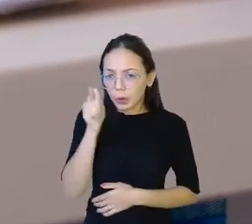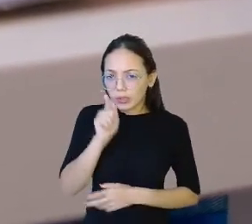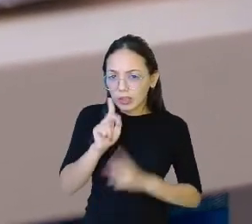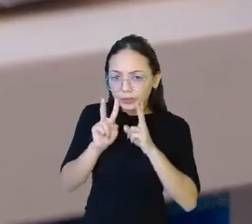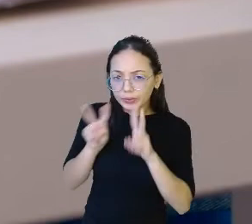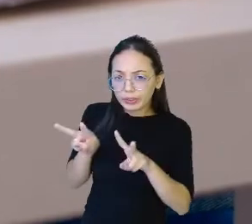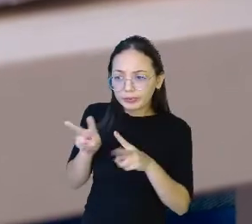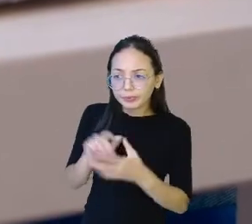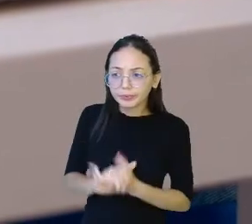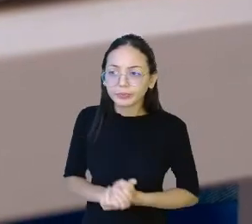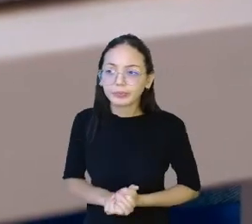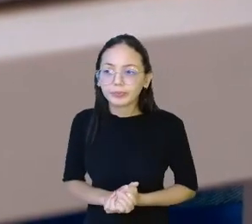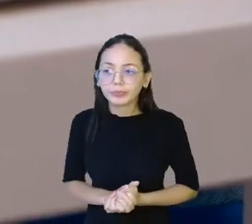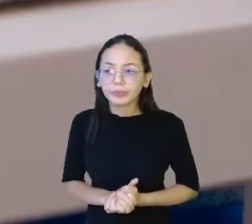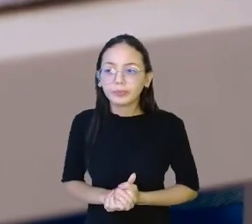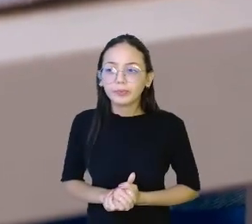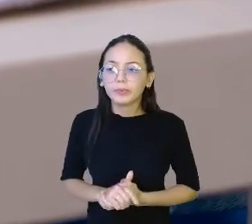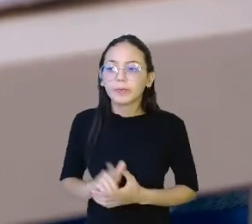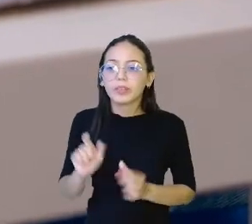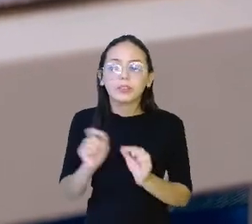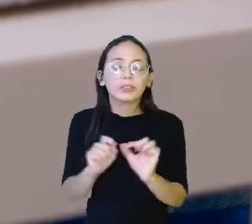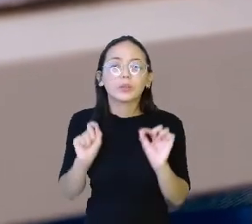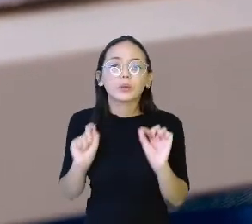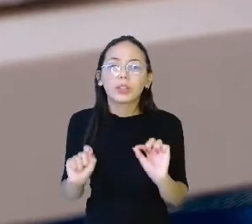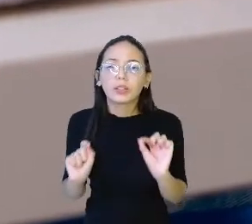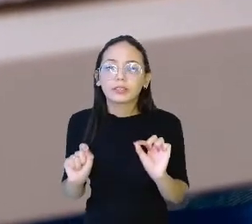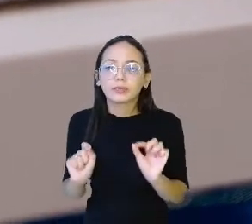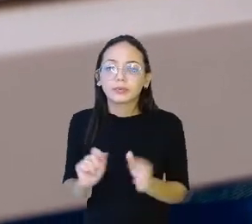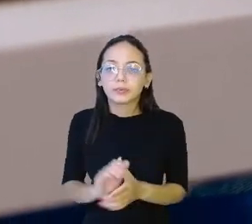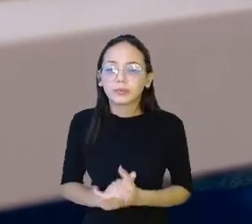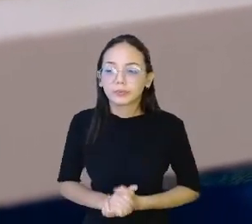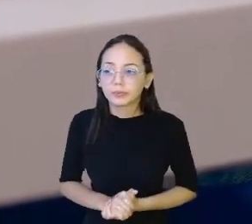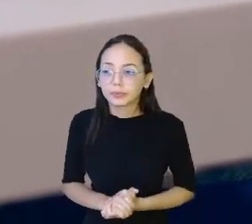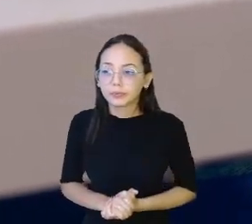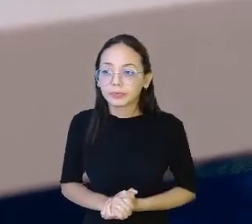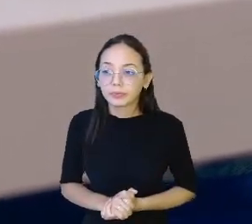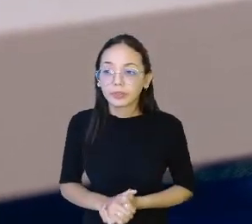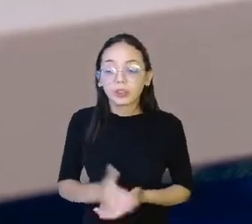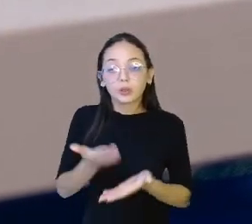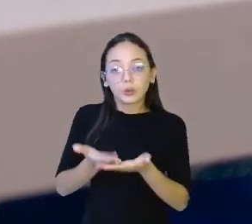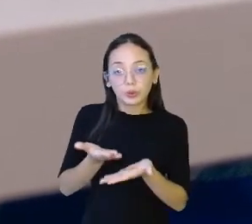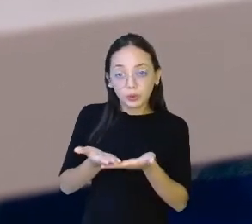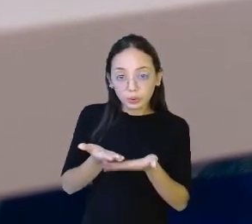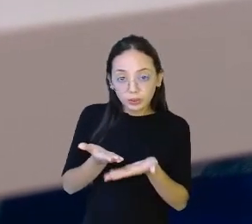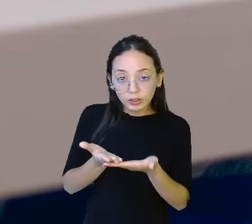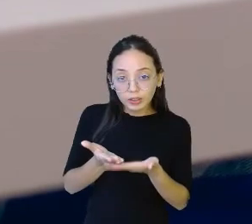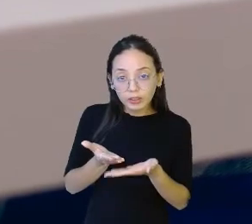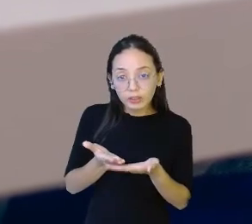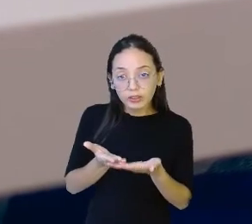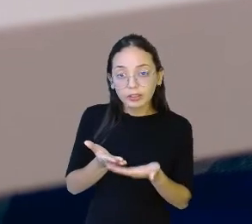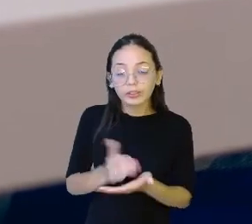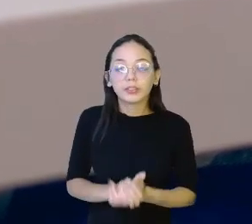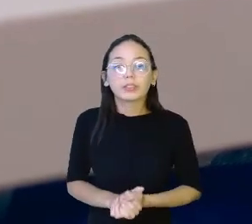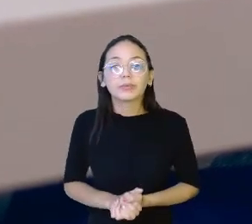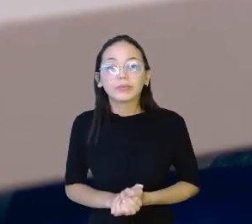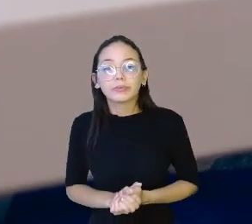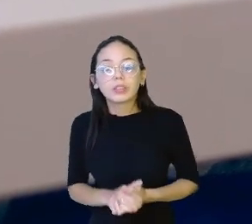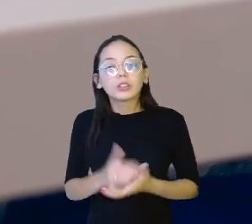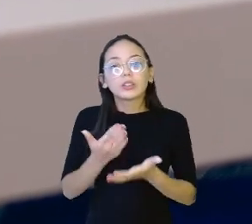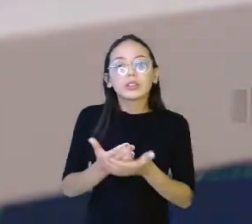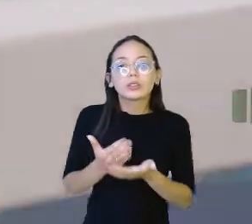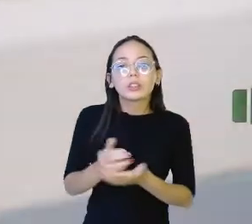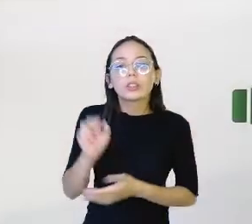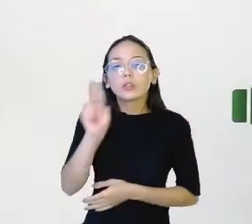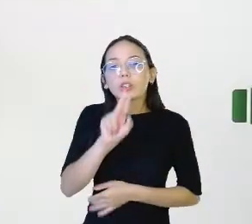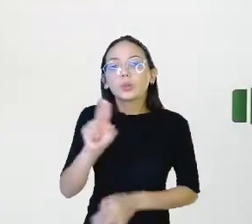dizer? O que é que ele está fazendo aqui? Ele está estudando, não é isso? Ele está estudando e utilizando